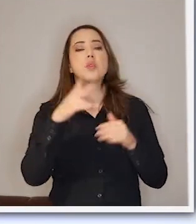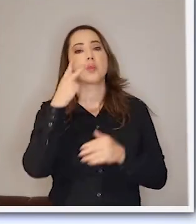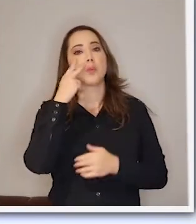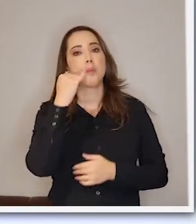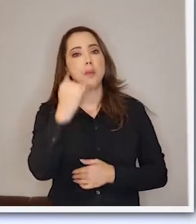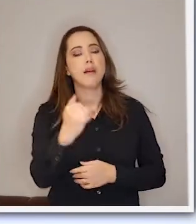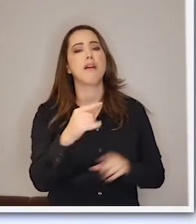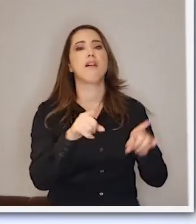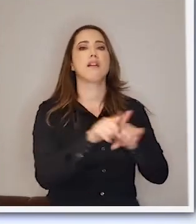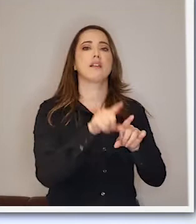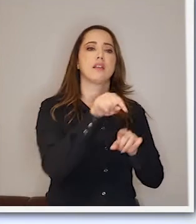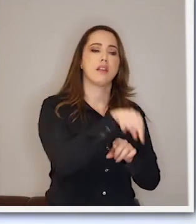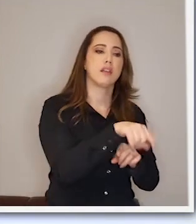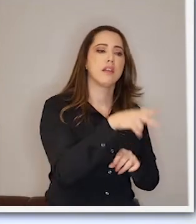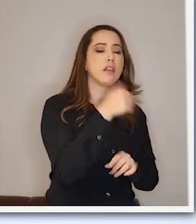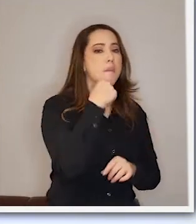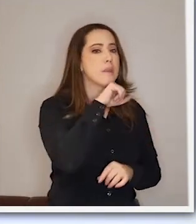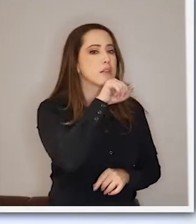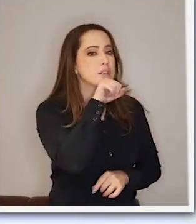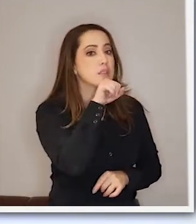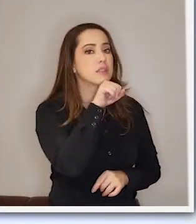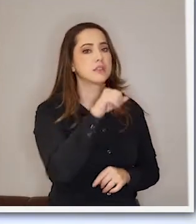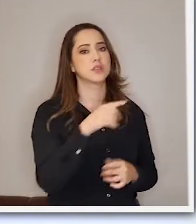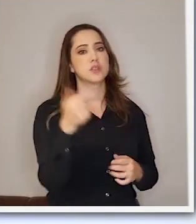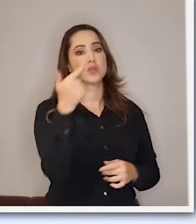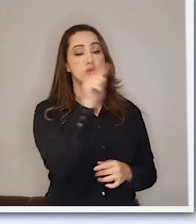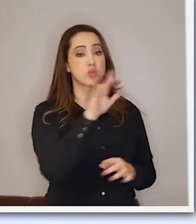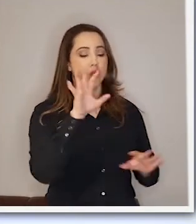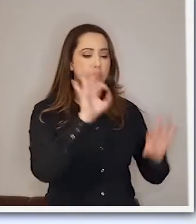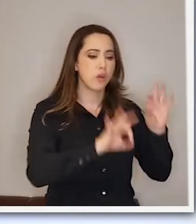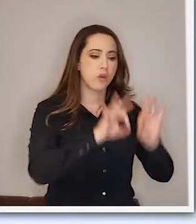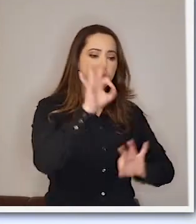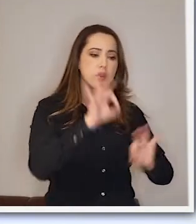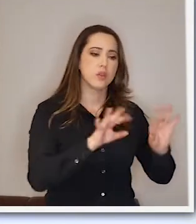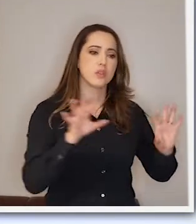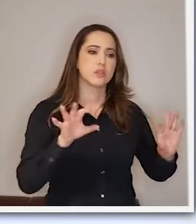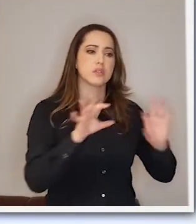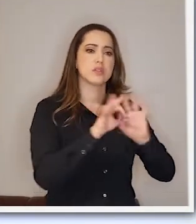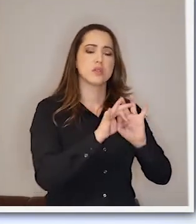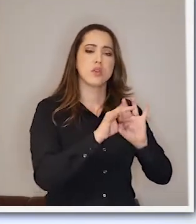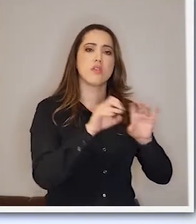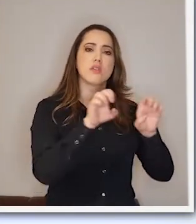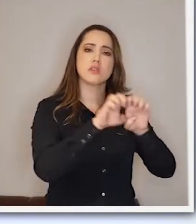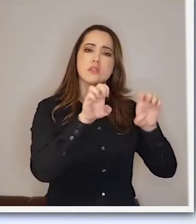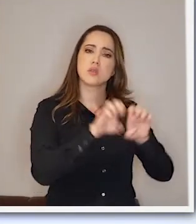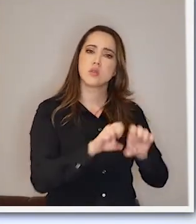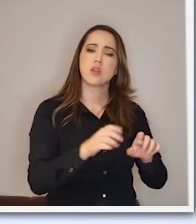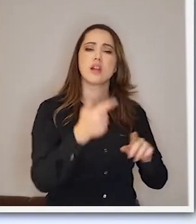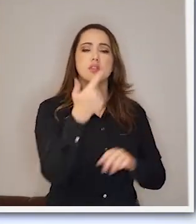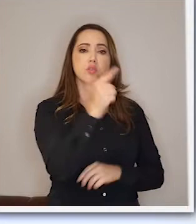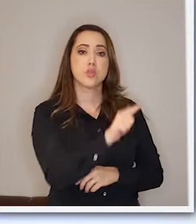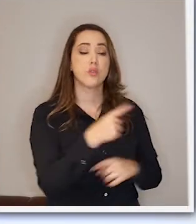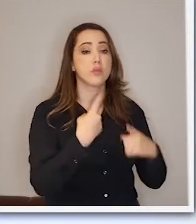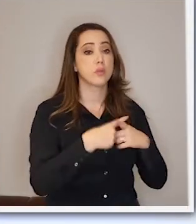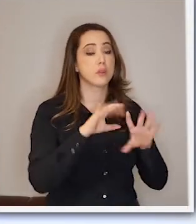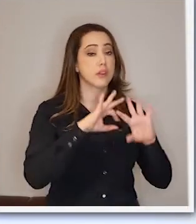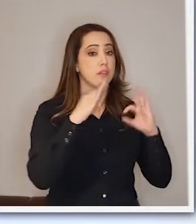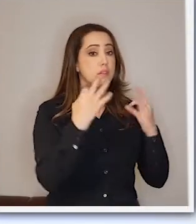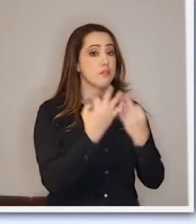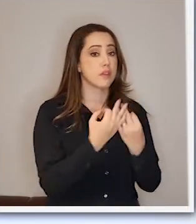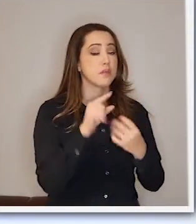as famílias e fazer com que as famílias elas sejam, de novo, reorganizadas e reestruturadas. Porque